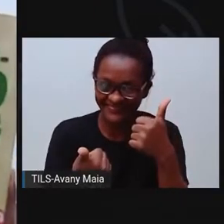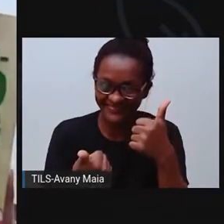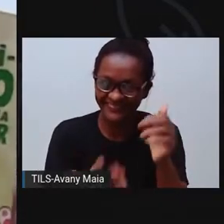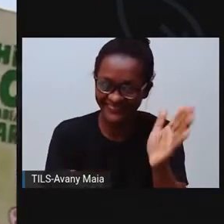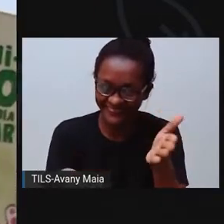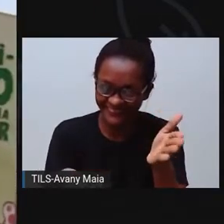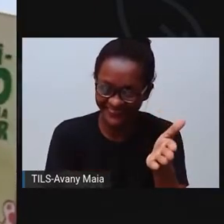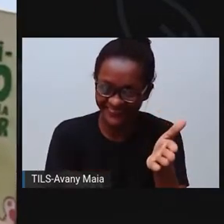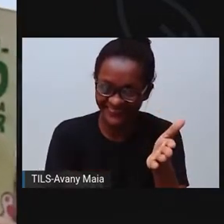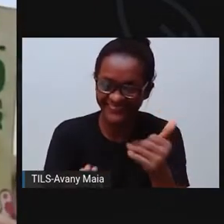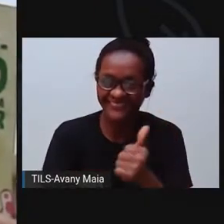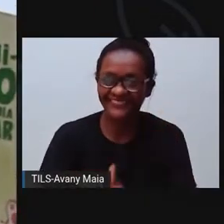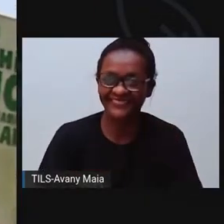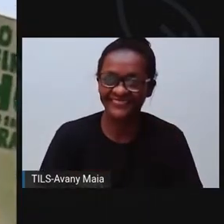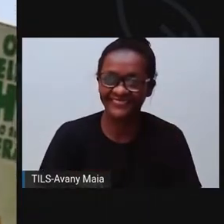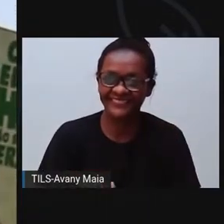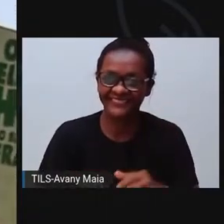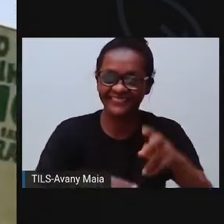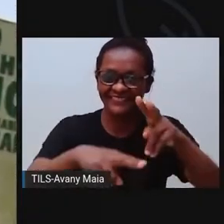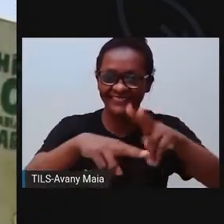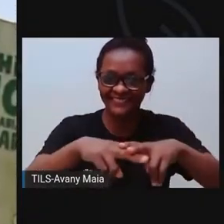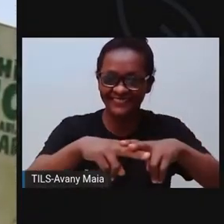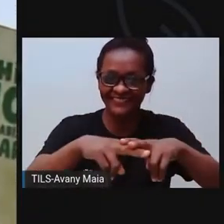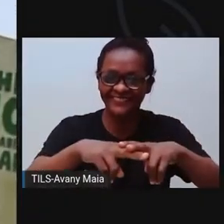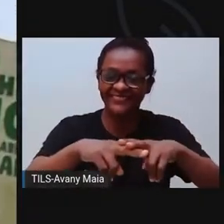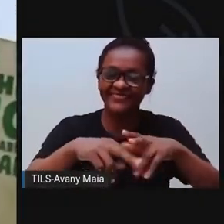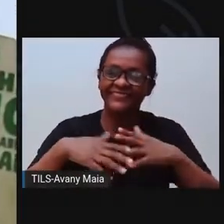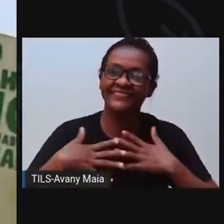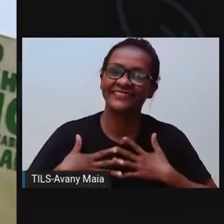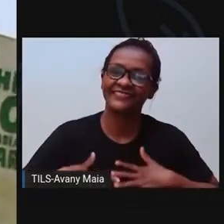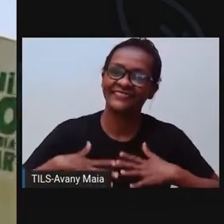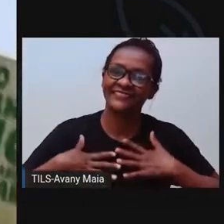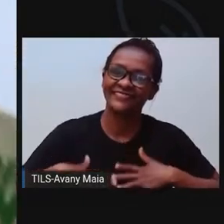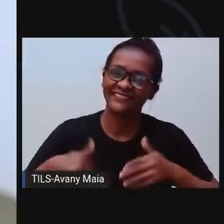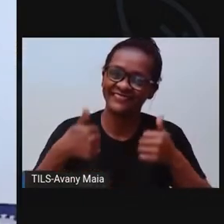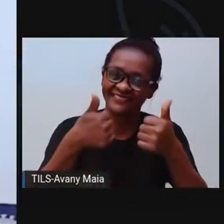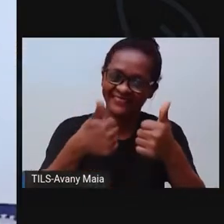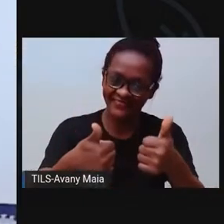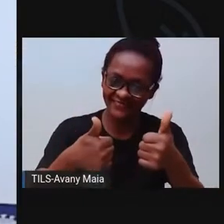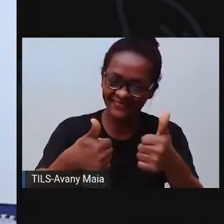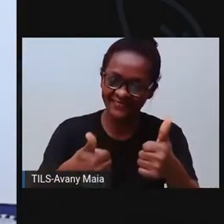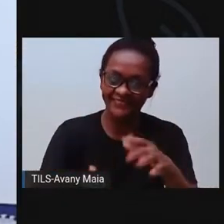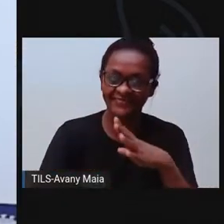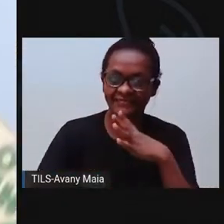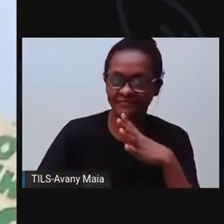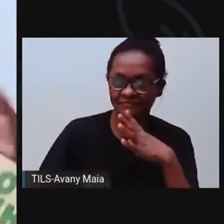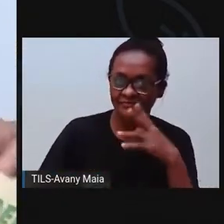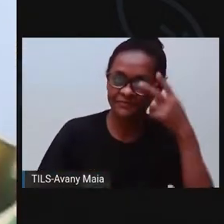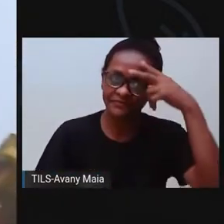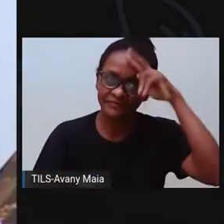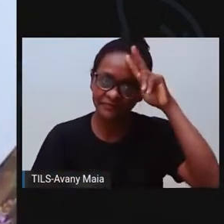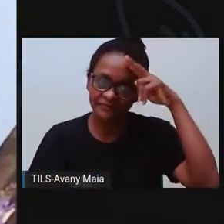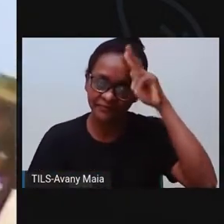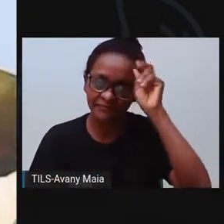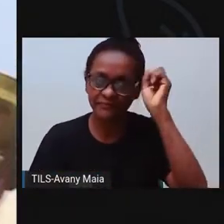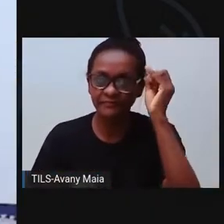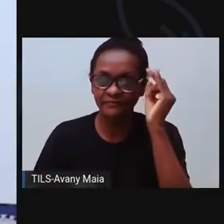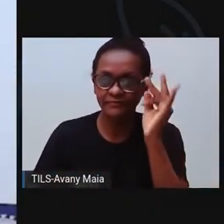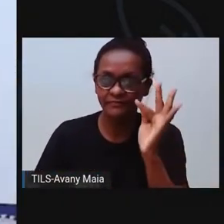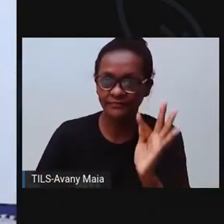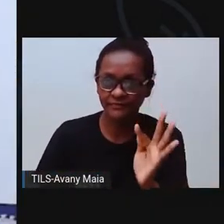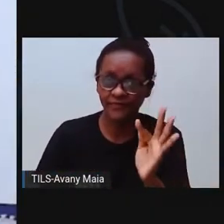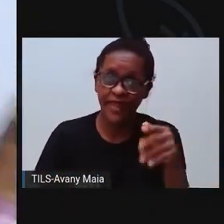preparado? Então se senta aí bem confortável para a gente conhecer a história, certo? Então vamos lá. Essa história, a Pró já